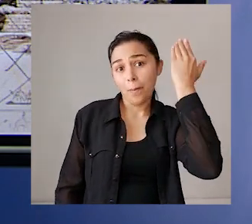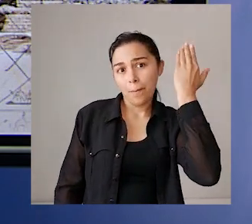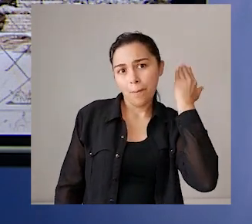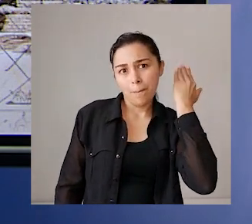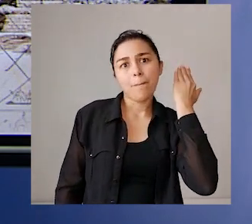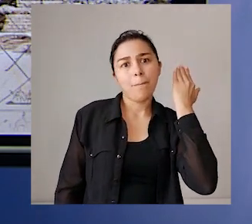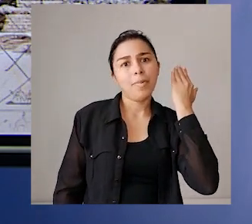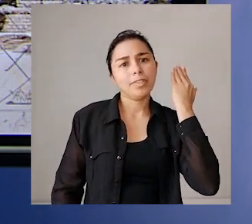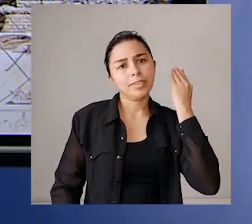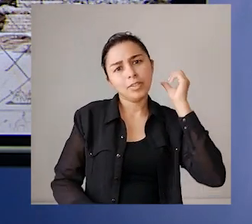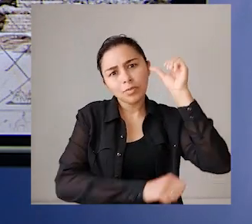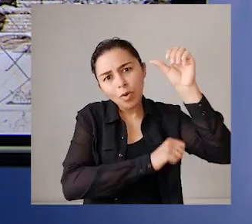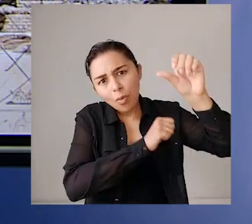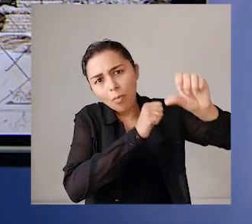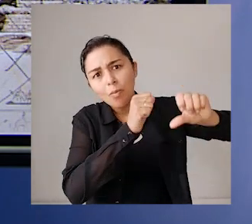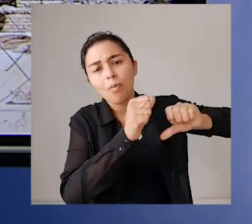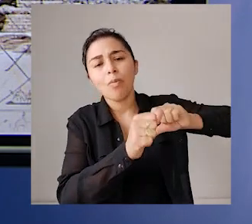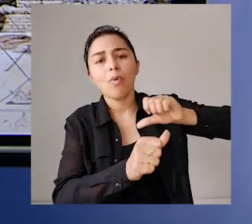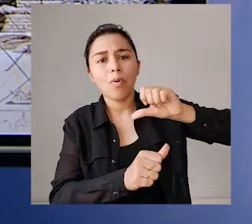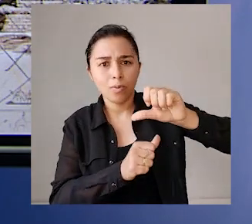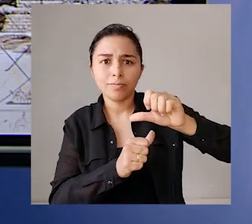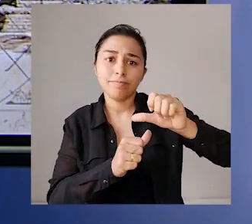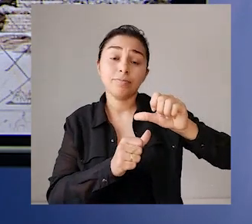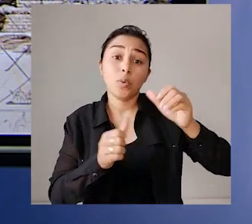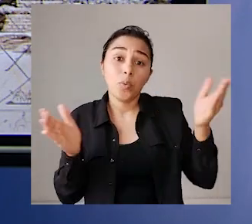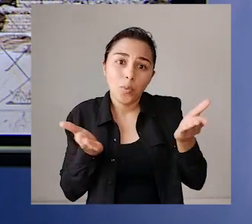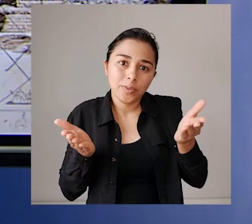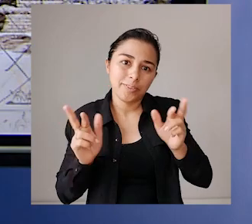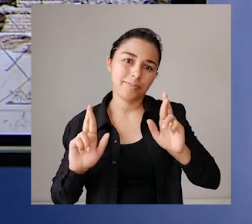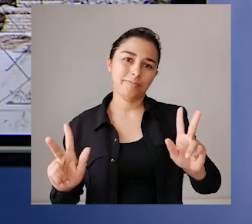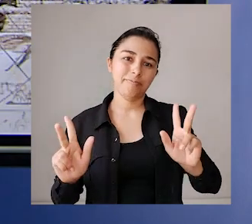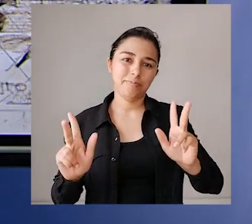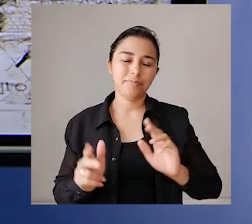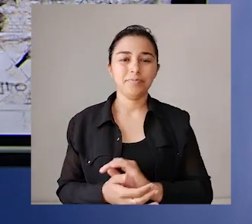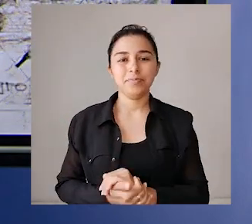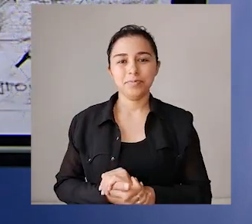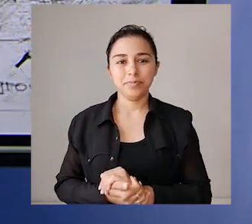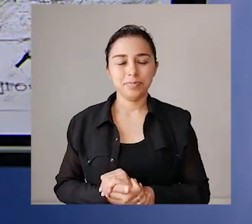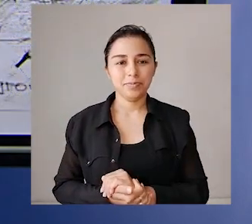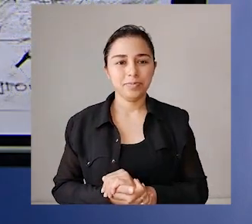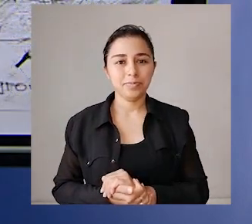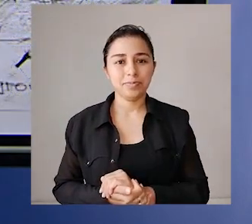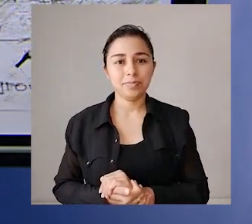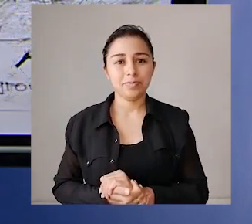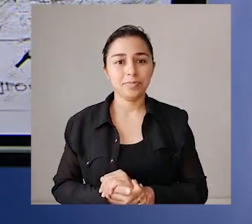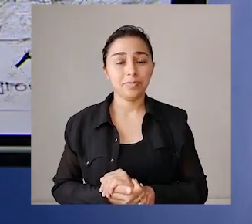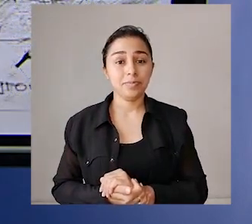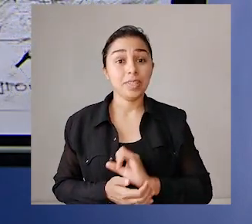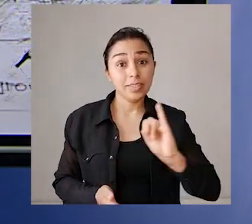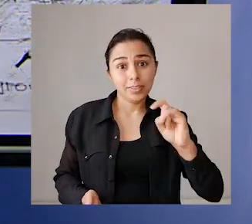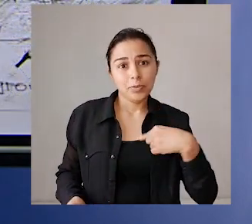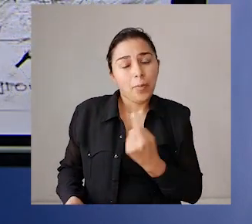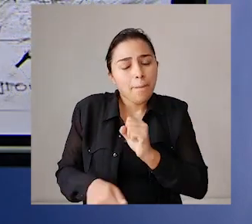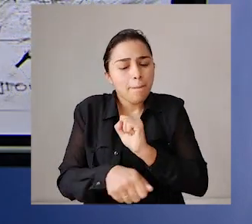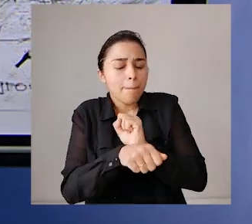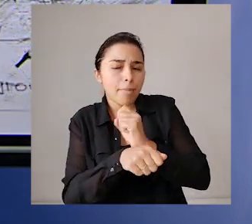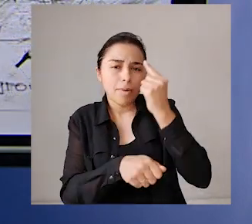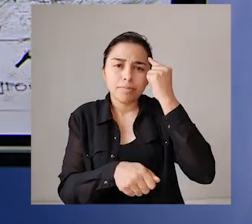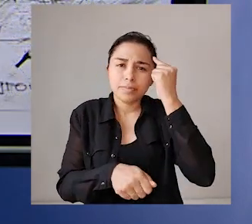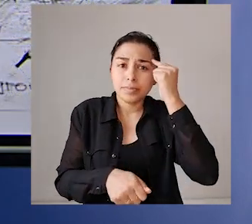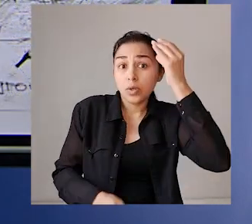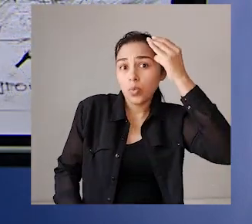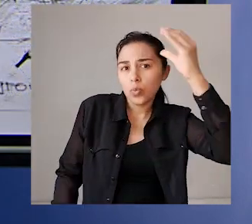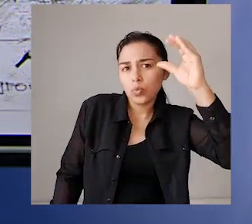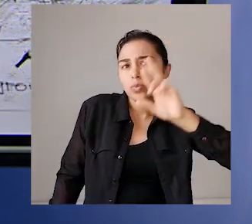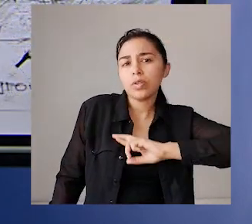muito diferente do que a gente conhece hoje, tá bom? E quando a gente pensa em cultura e religião, a